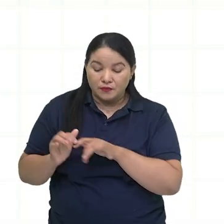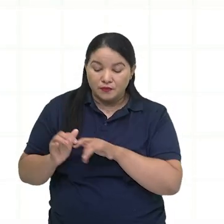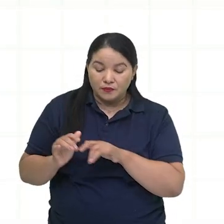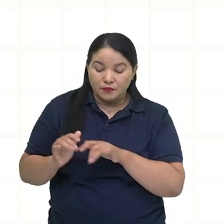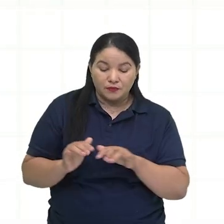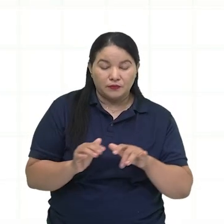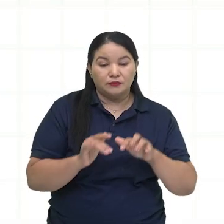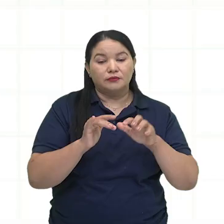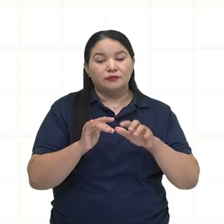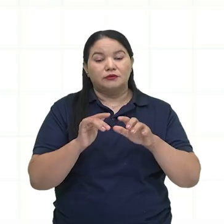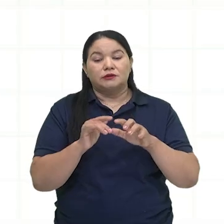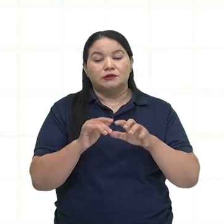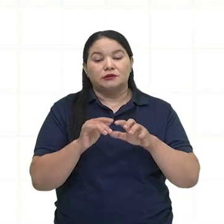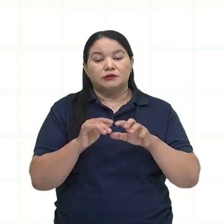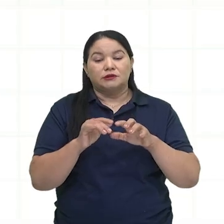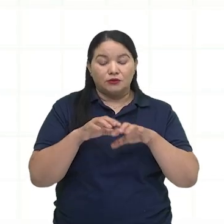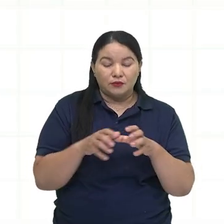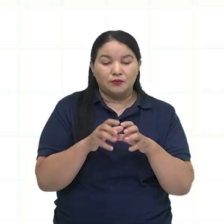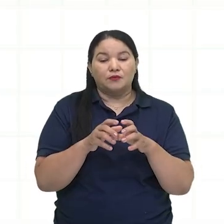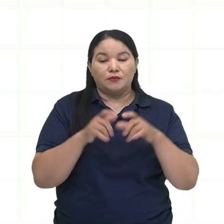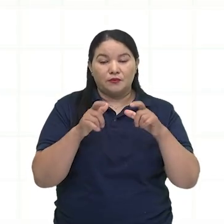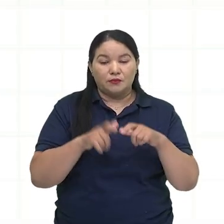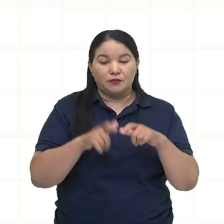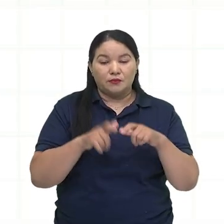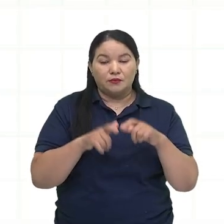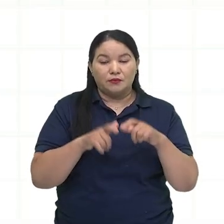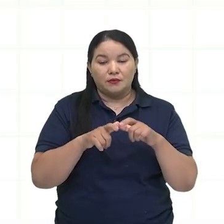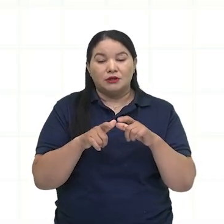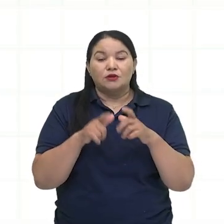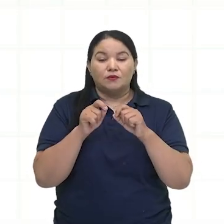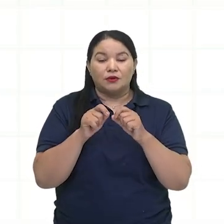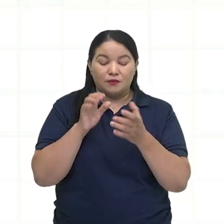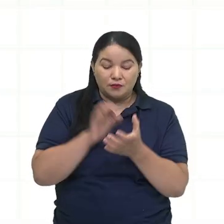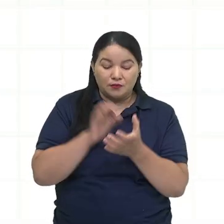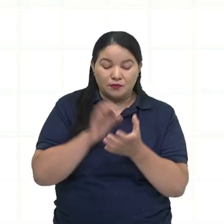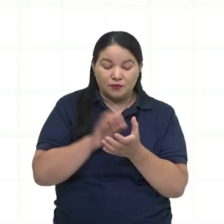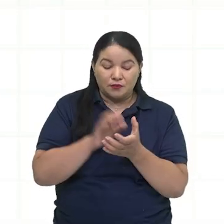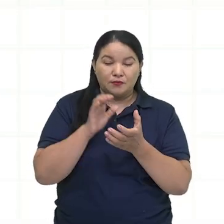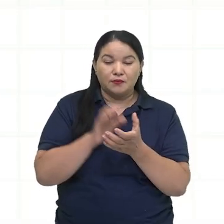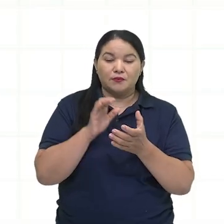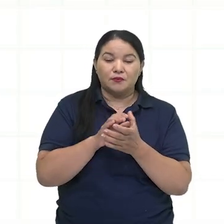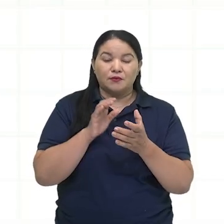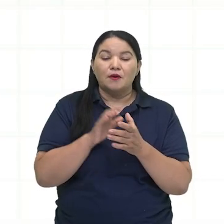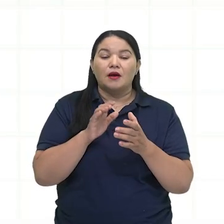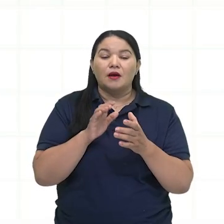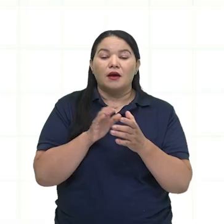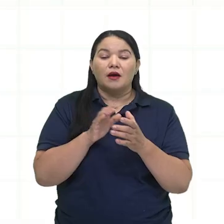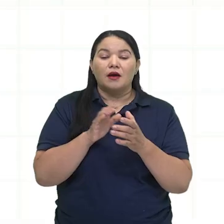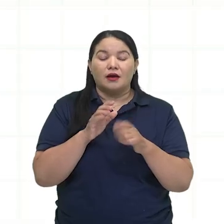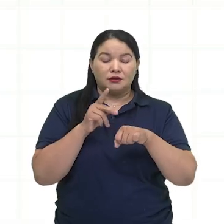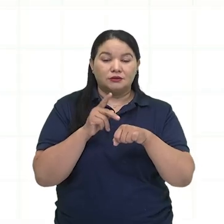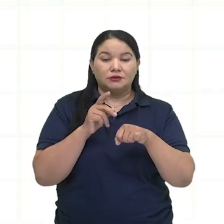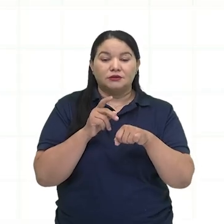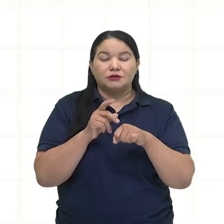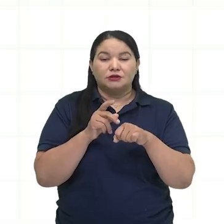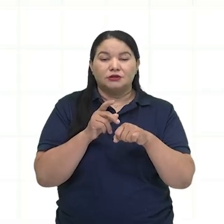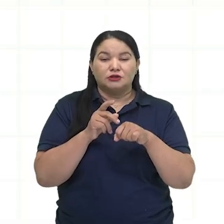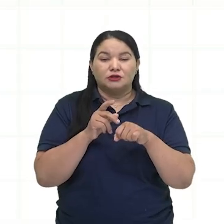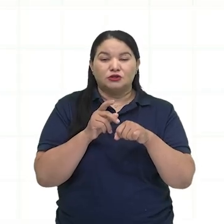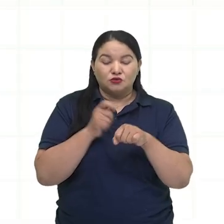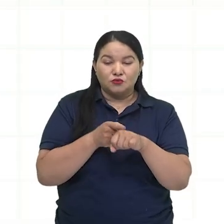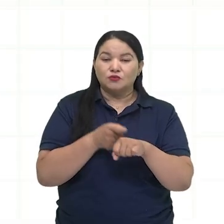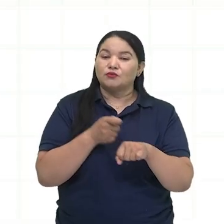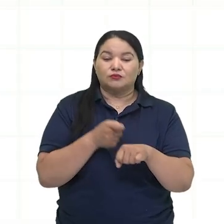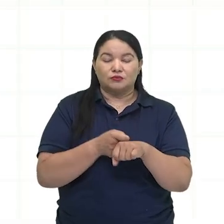Se depositando. Então, há o quê? Uma compactação, uma cimentação, certo?